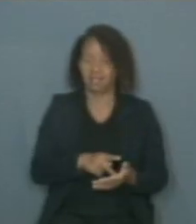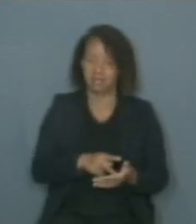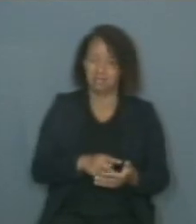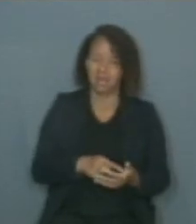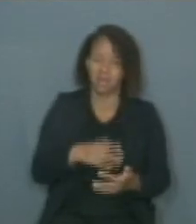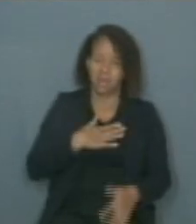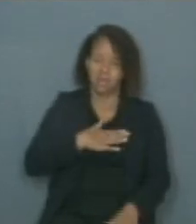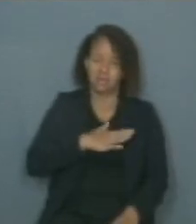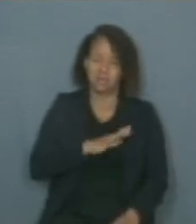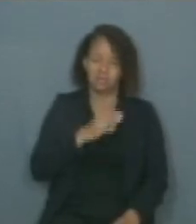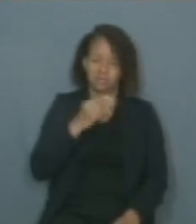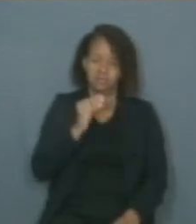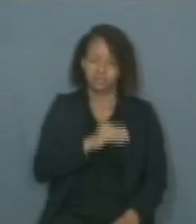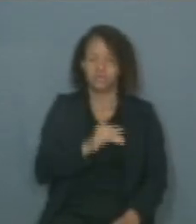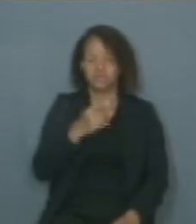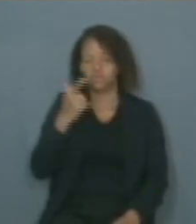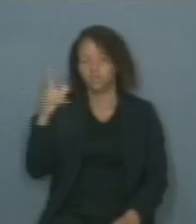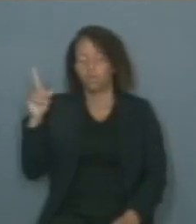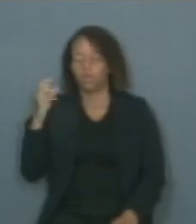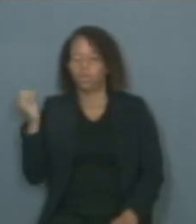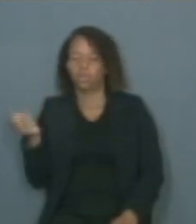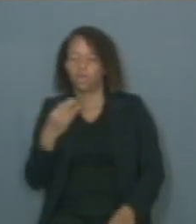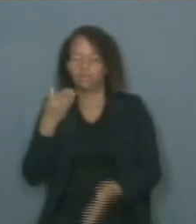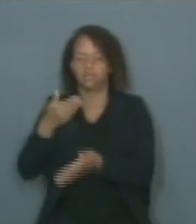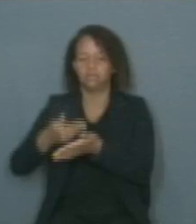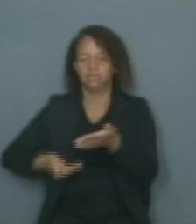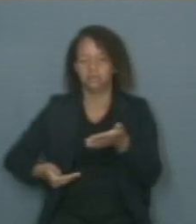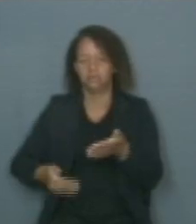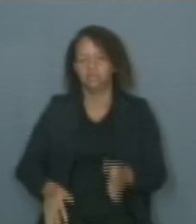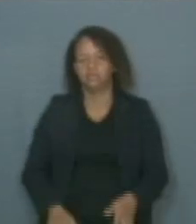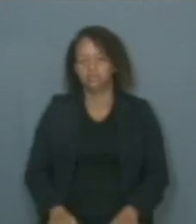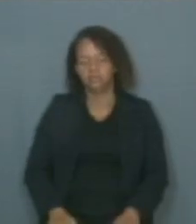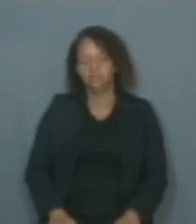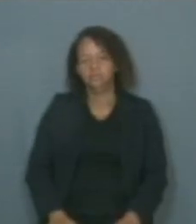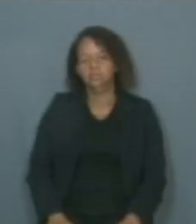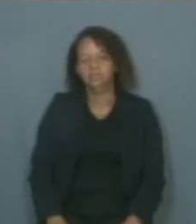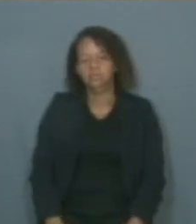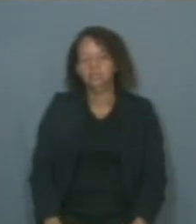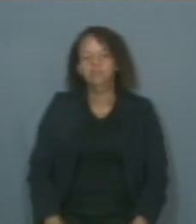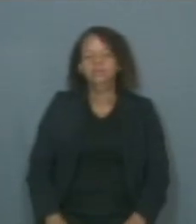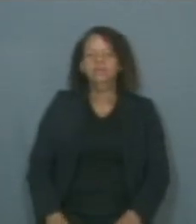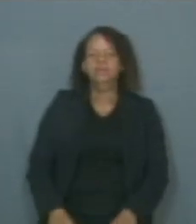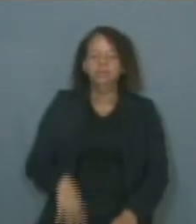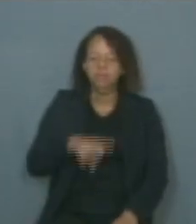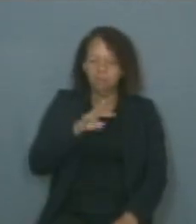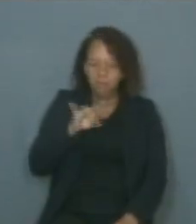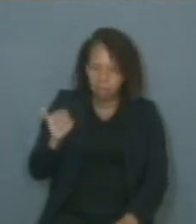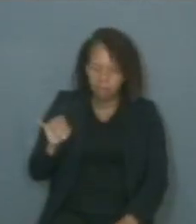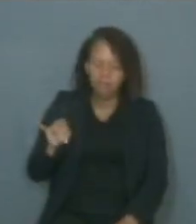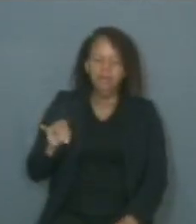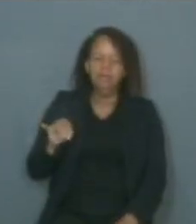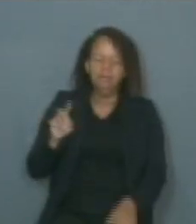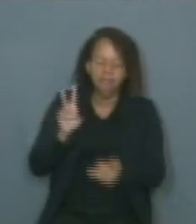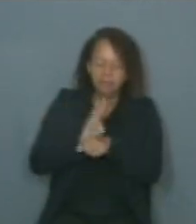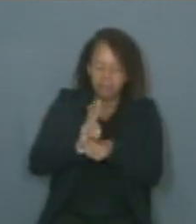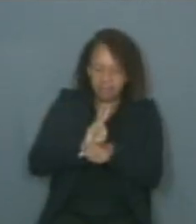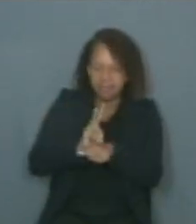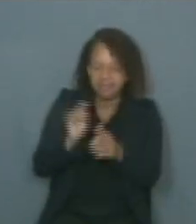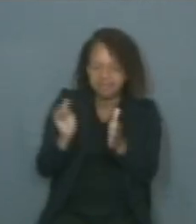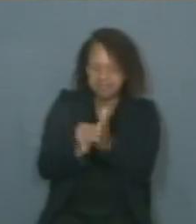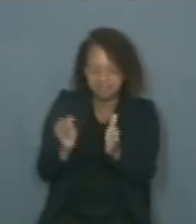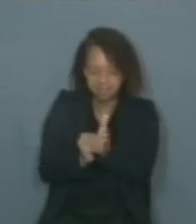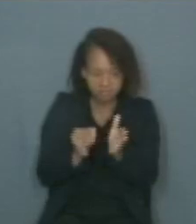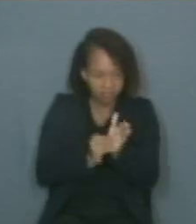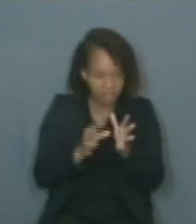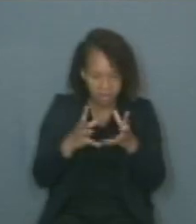negócio se estragar e eles têm que fazer uma nova licitação. A gente vai, a gente fiscaliza, a gente vê que está faltando. E